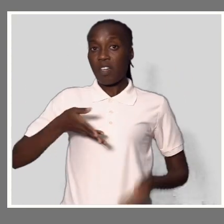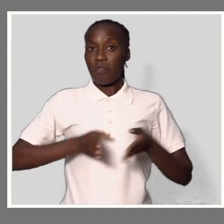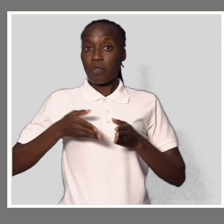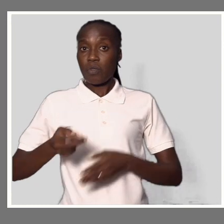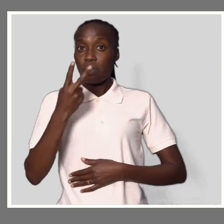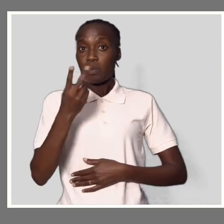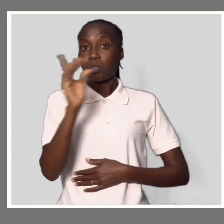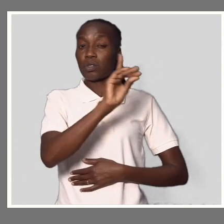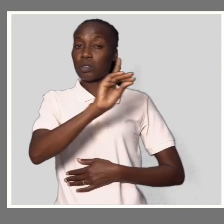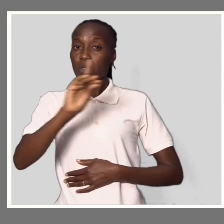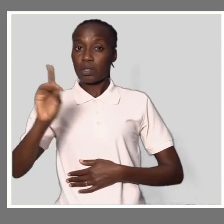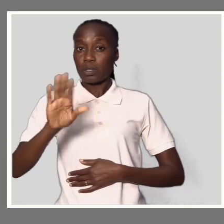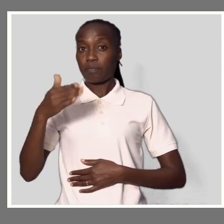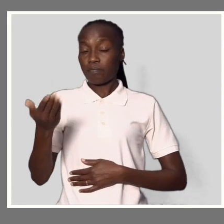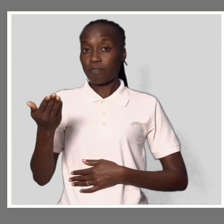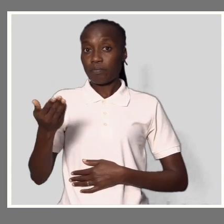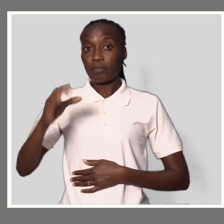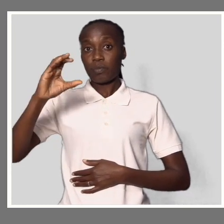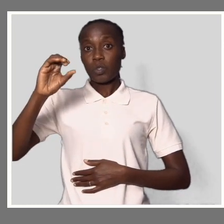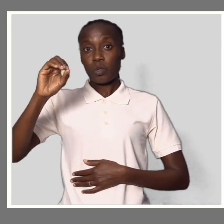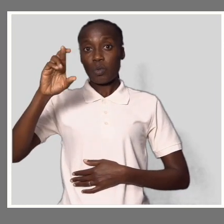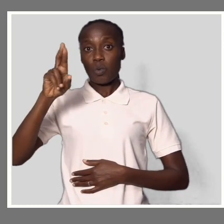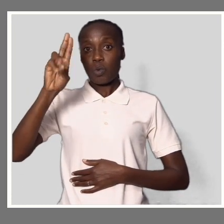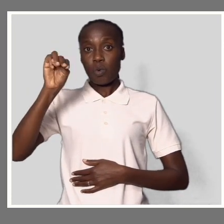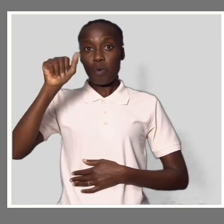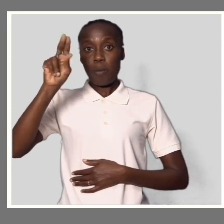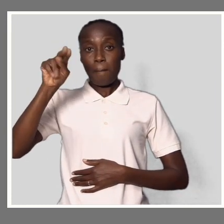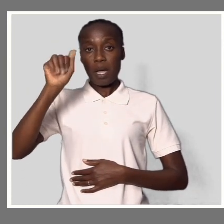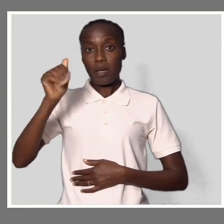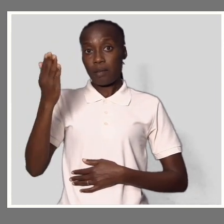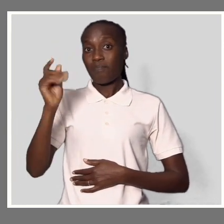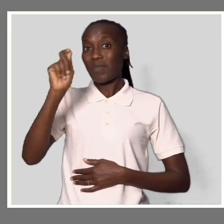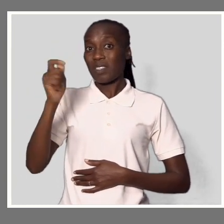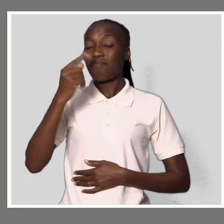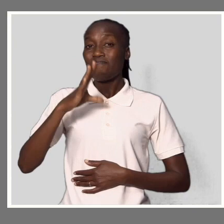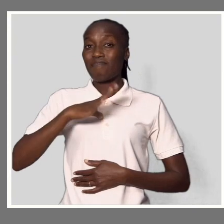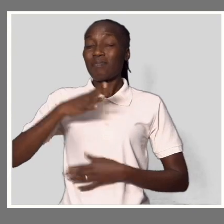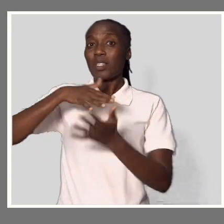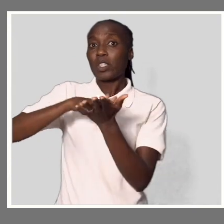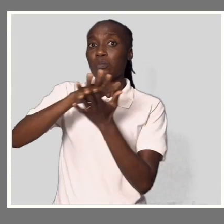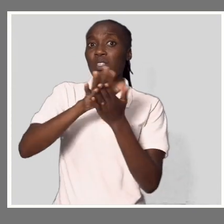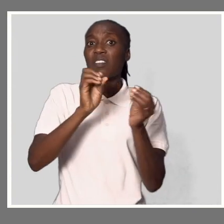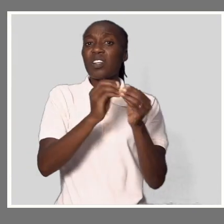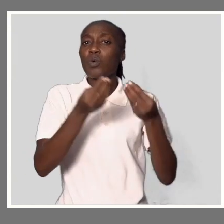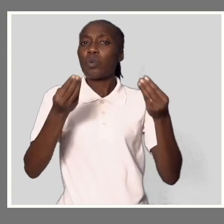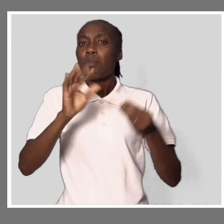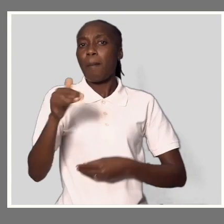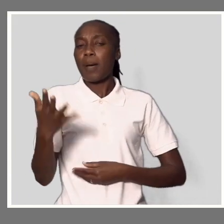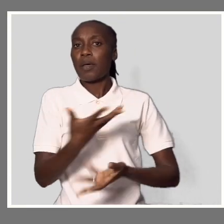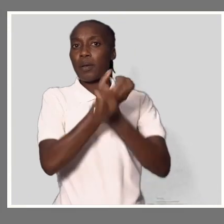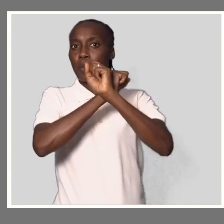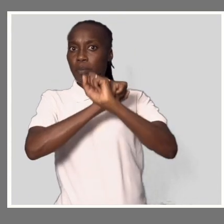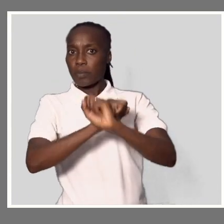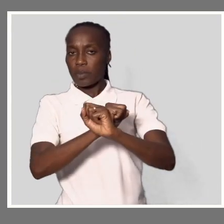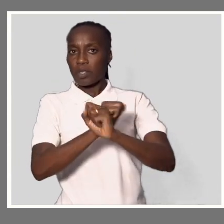Marta Conce é mãe de duas crianças com deficiência no povoado de Curumana. Ela conta o que